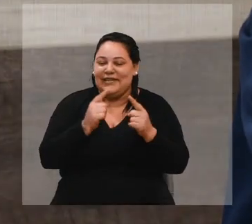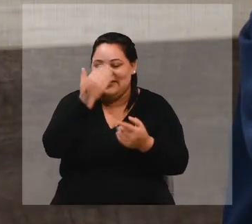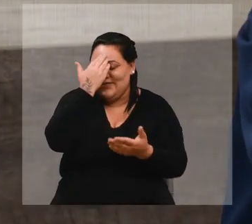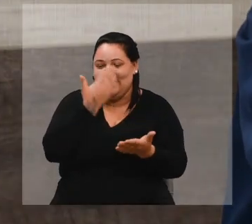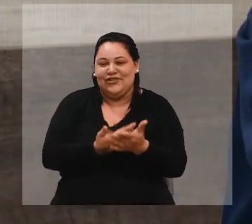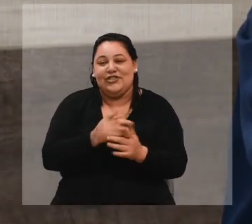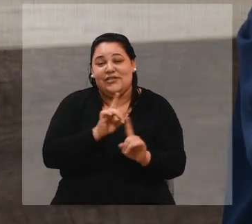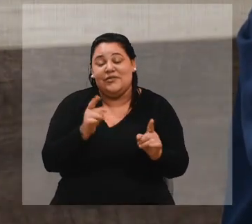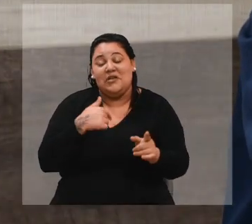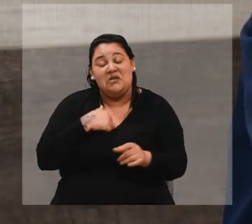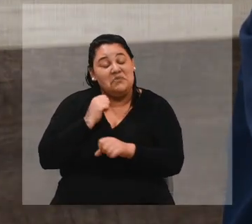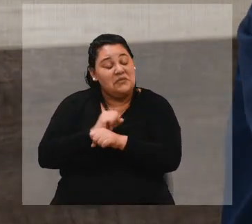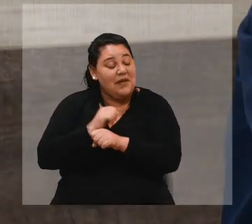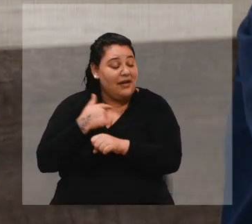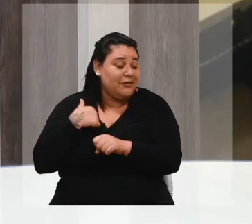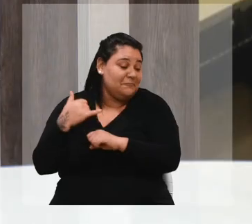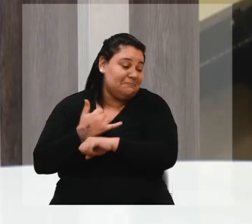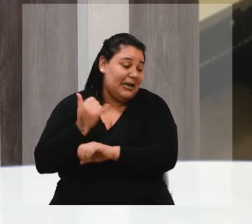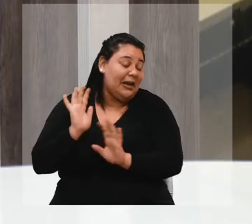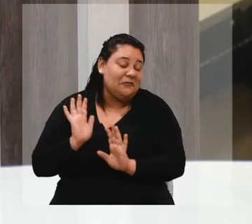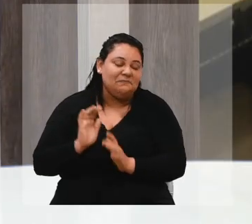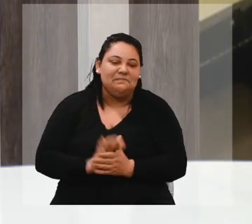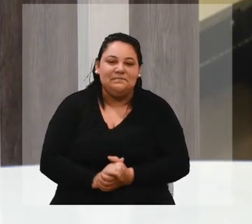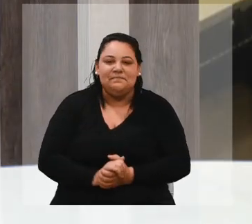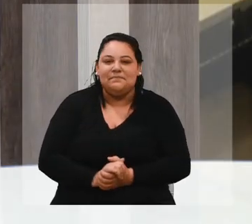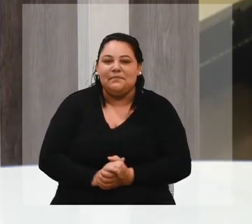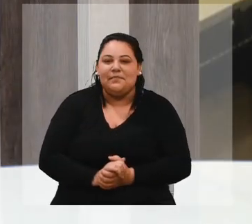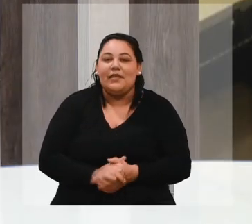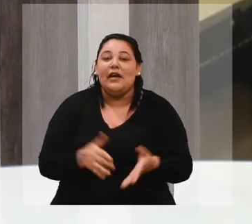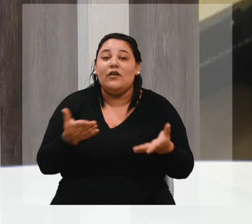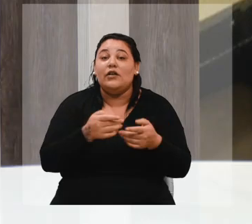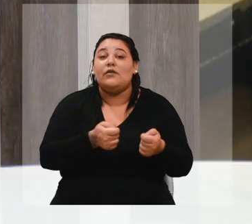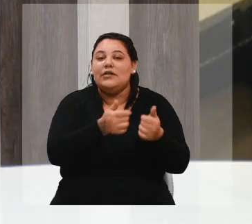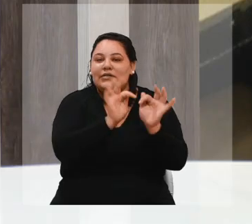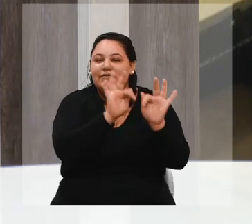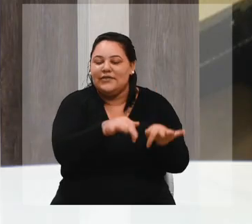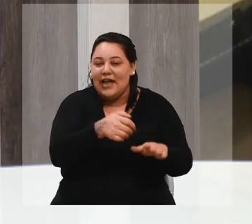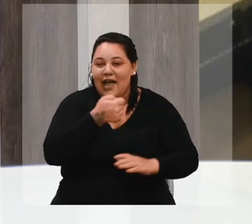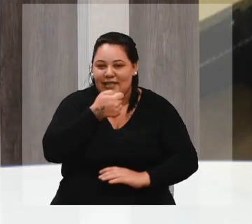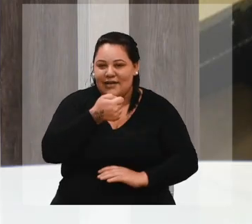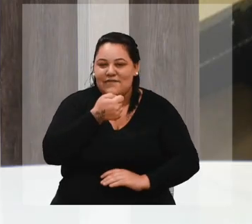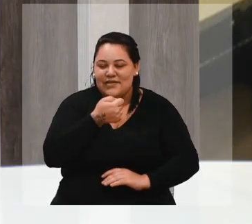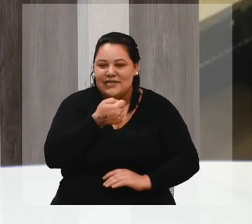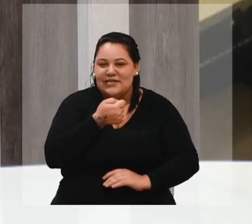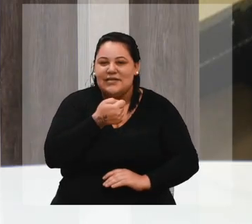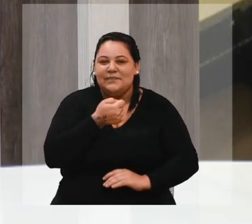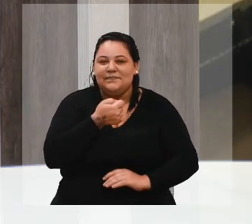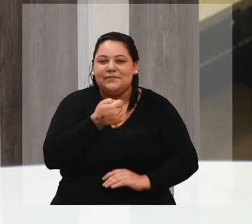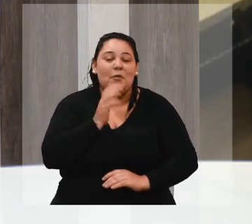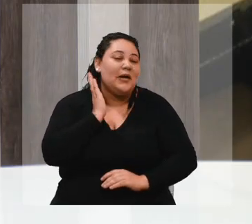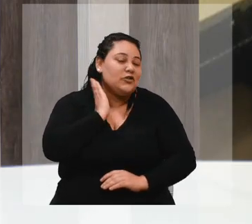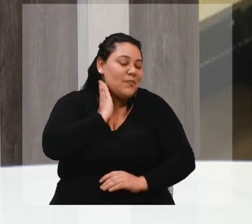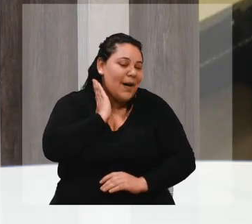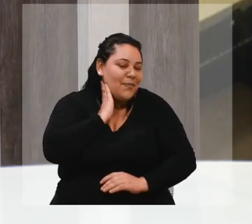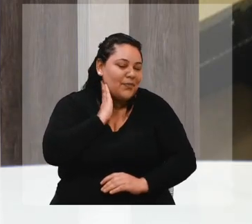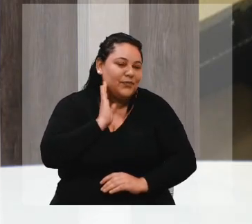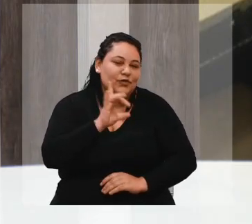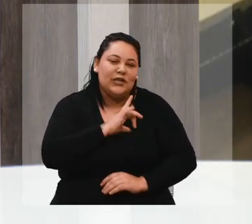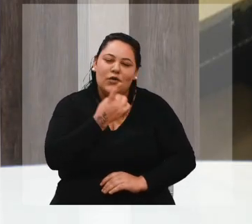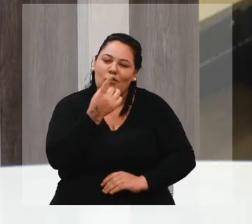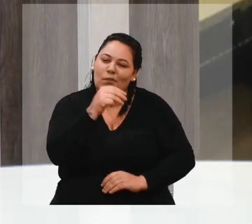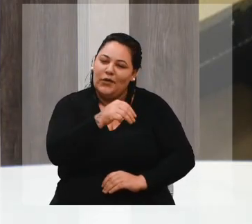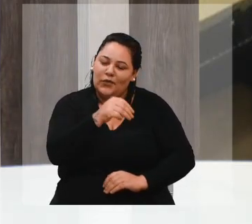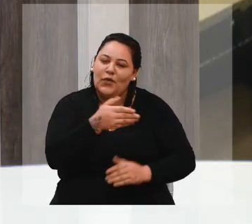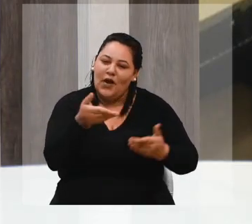não. Tomara que eu esteja enganado. Vereador, nós estamos nos aproximando aí do final do nosso bate-papo. O senhor tem pouco mais